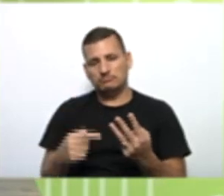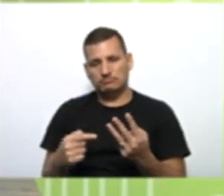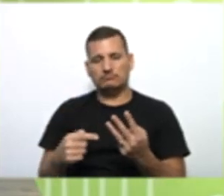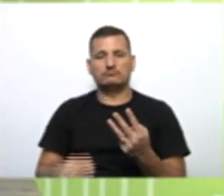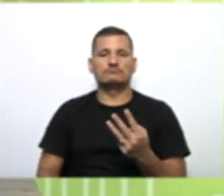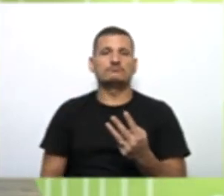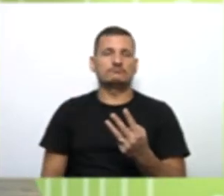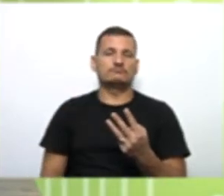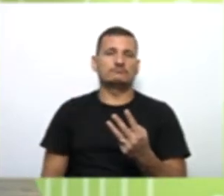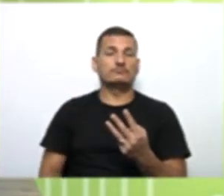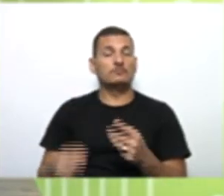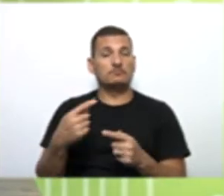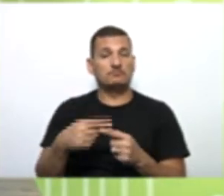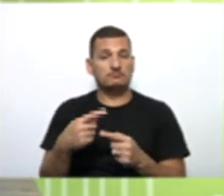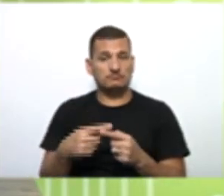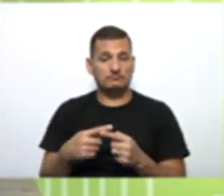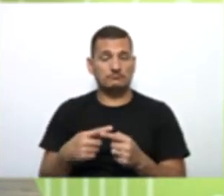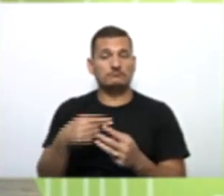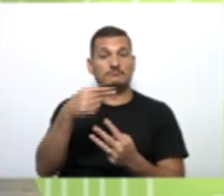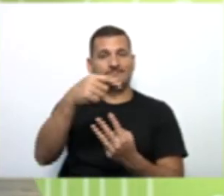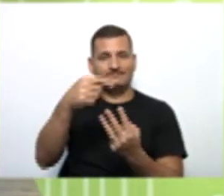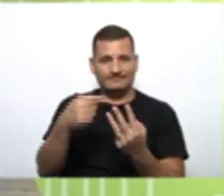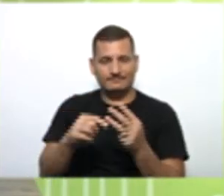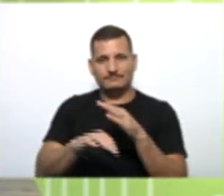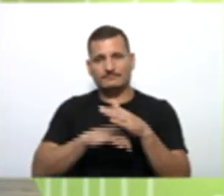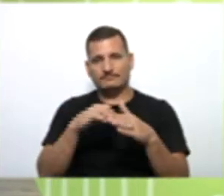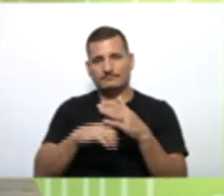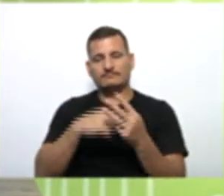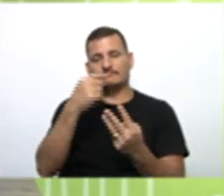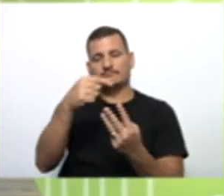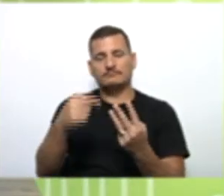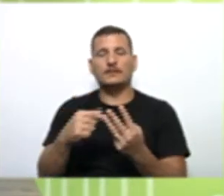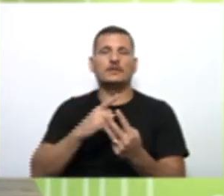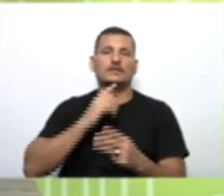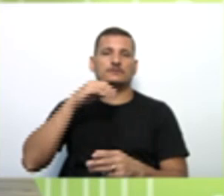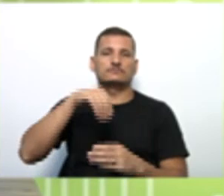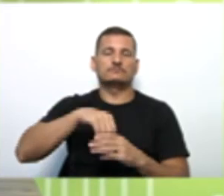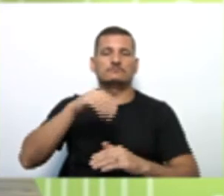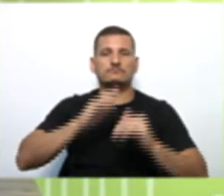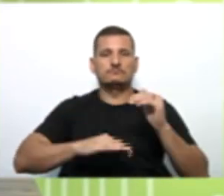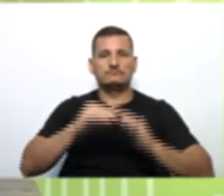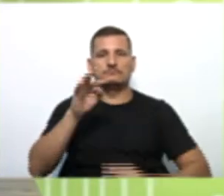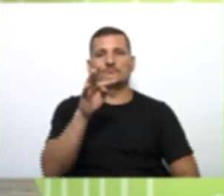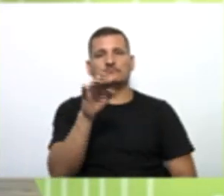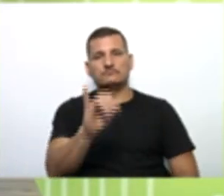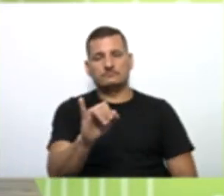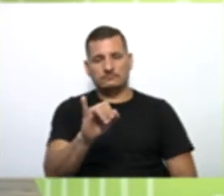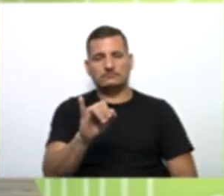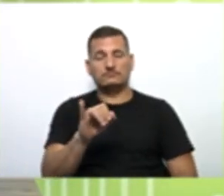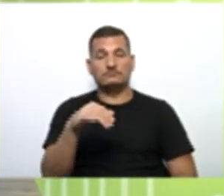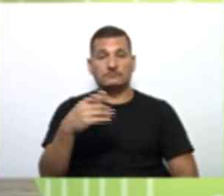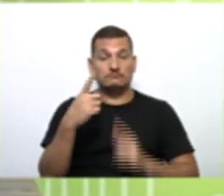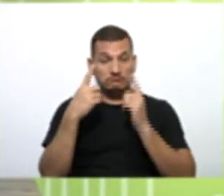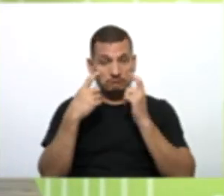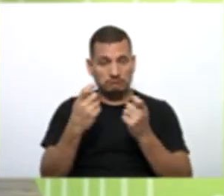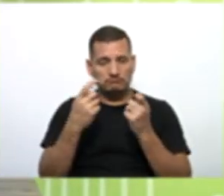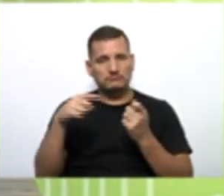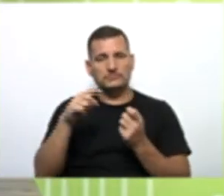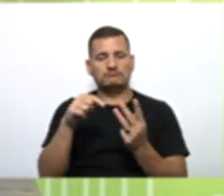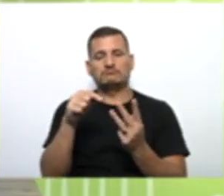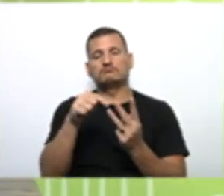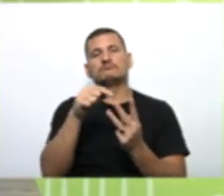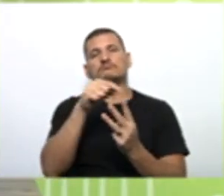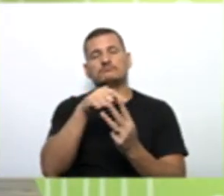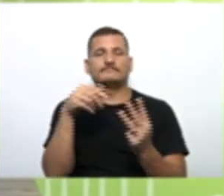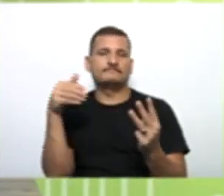né, nesses espaços existem profissionais de TI. Então, é interessante vocês fazerem nesses 3 níveis, pelo